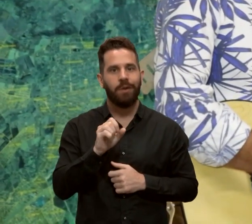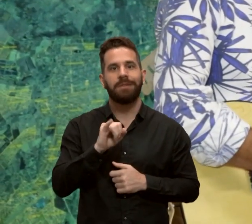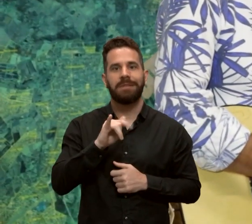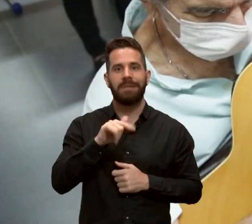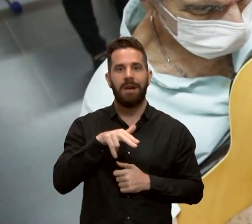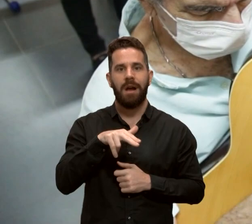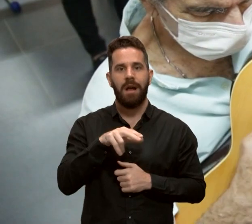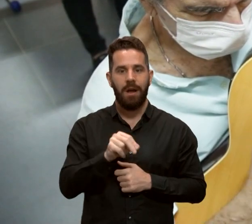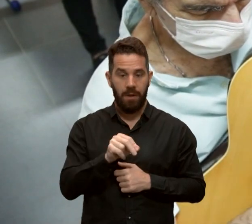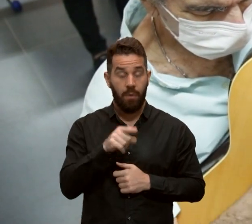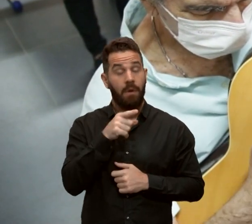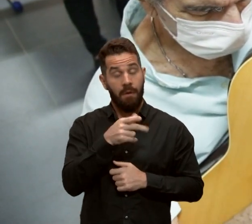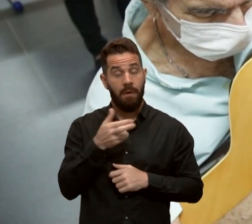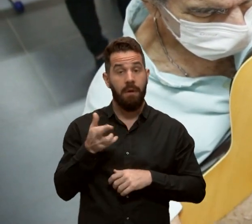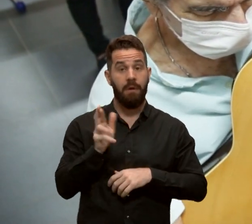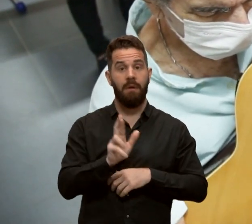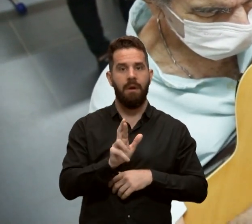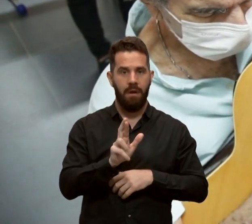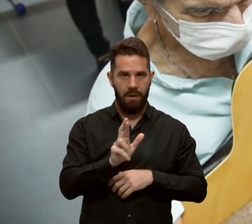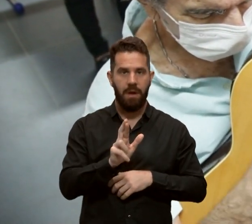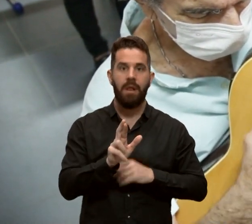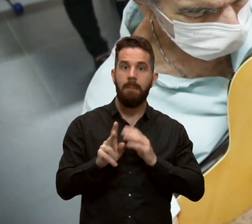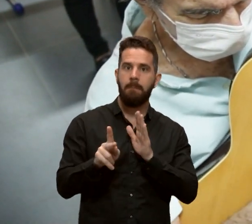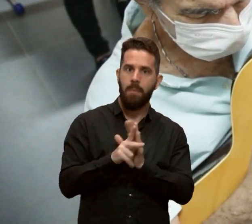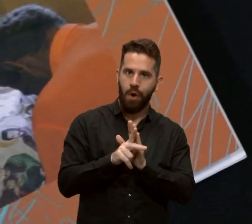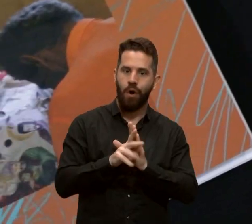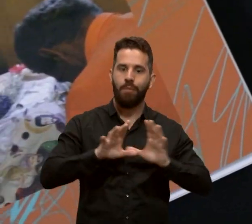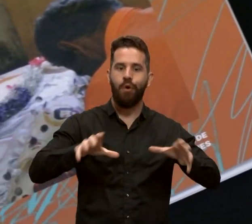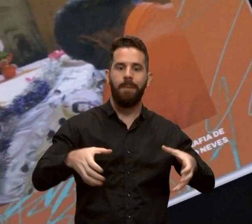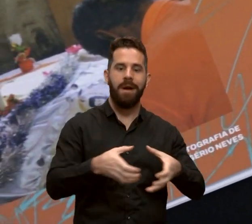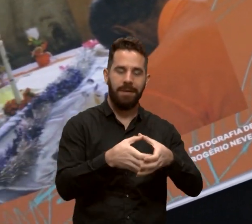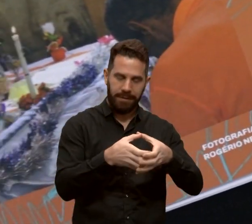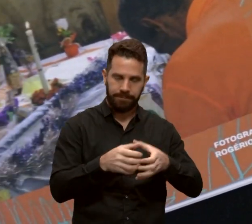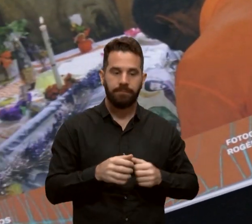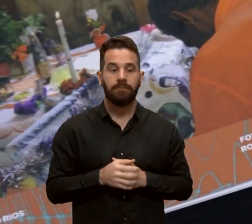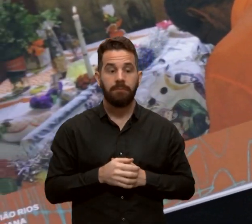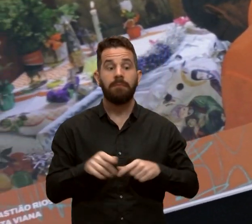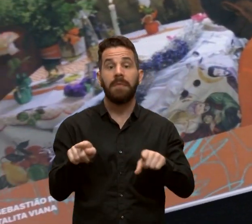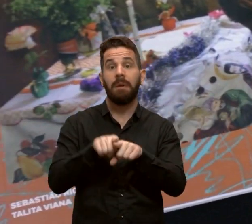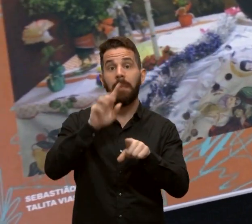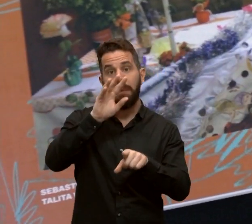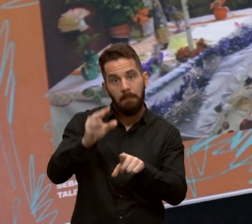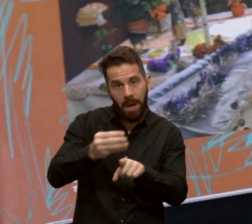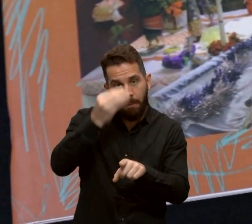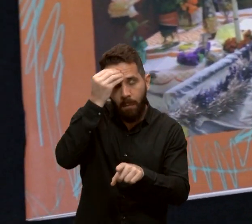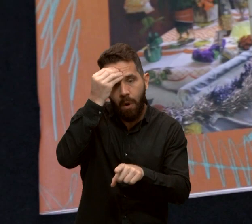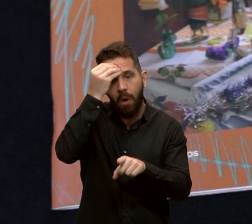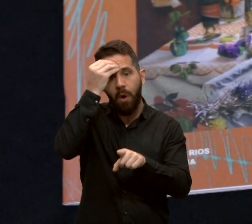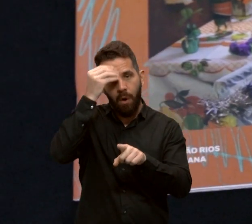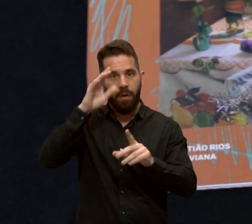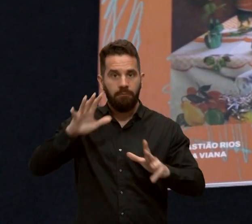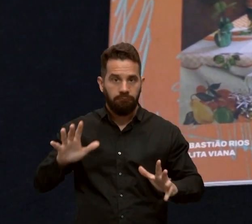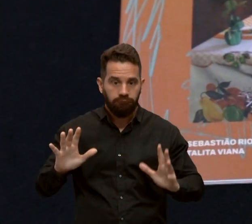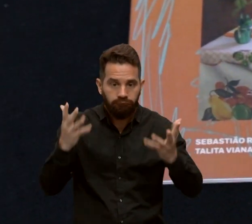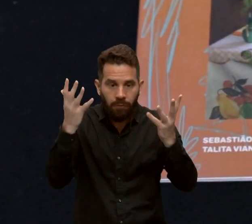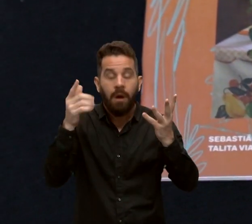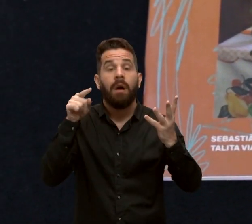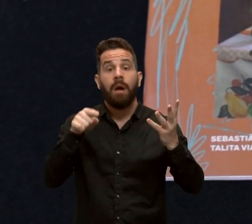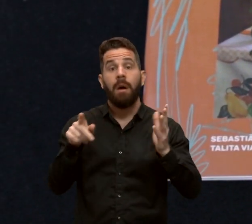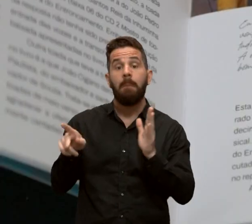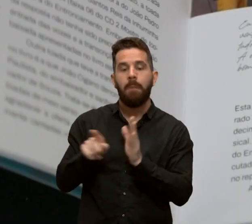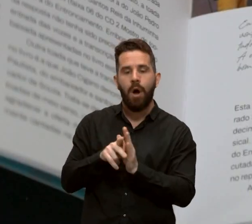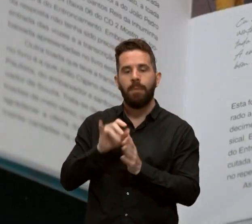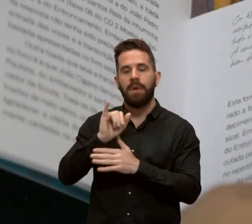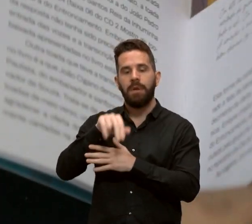coletivo. A história da companhia também está registrada no projeto Memória e Salvaguarda da Companhia de Santos Reis da